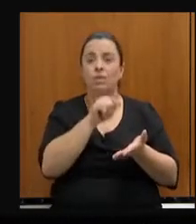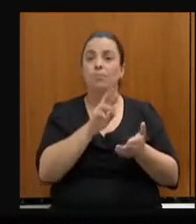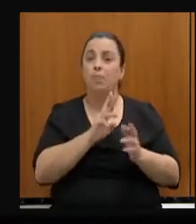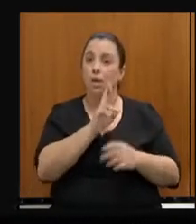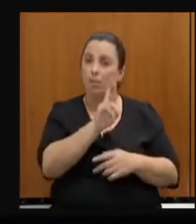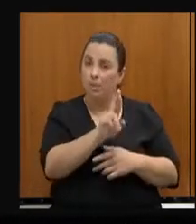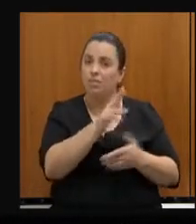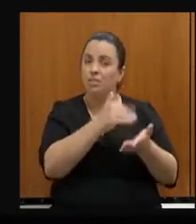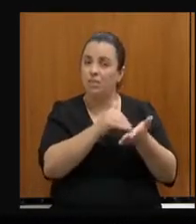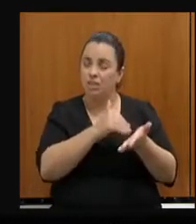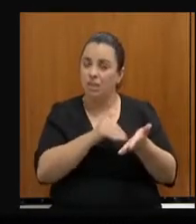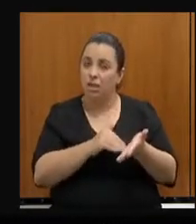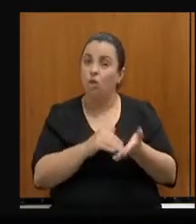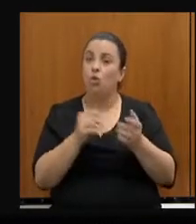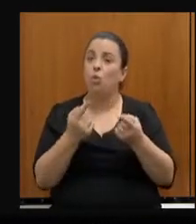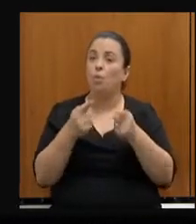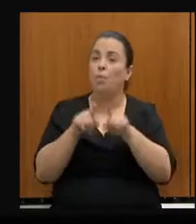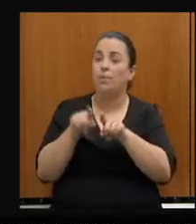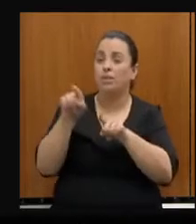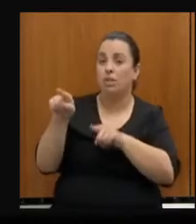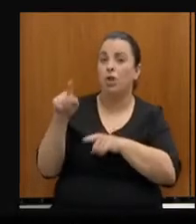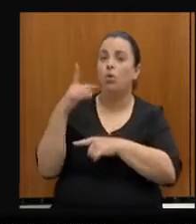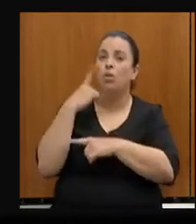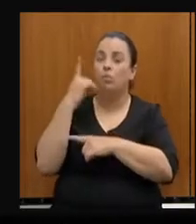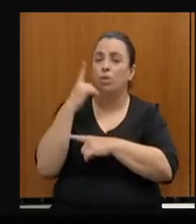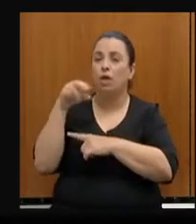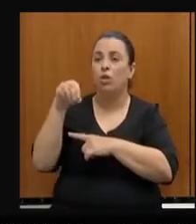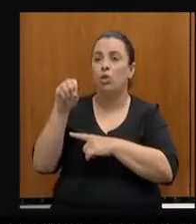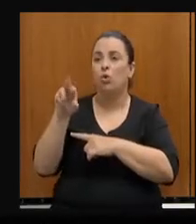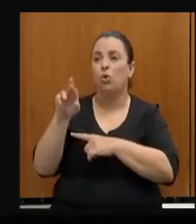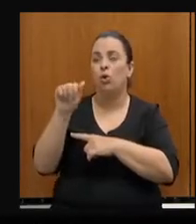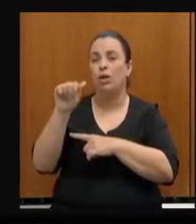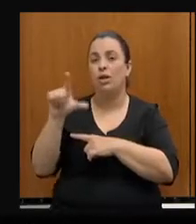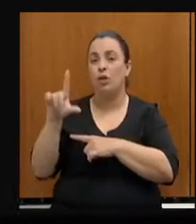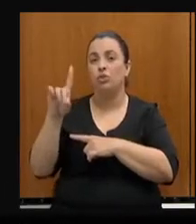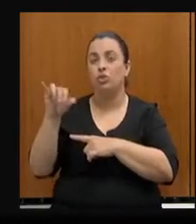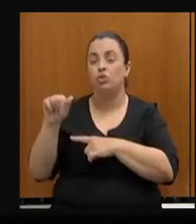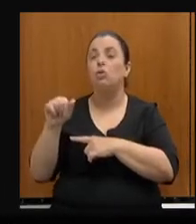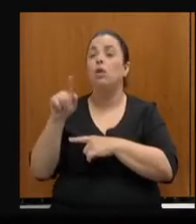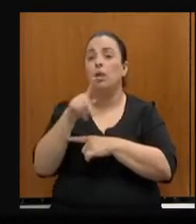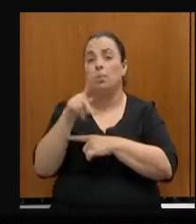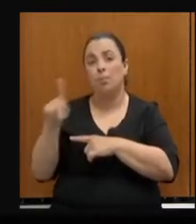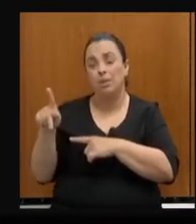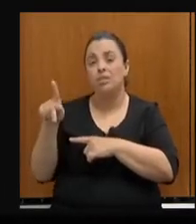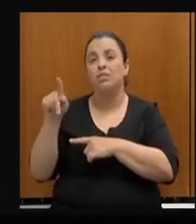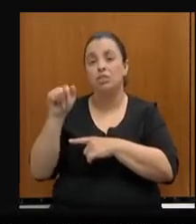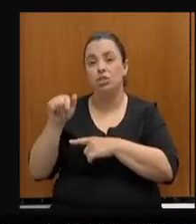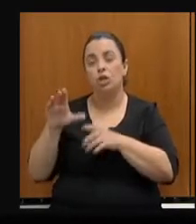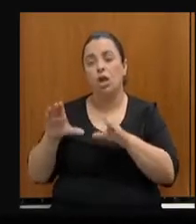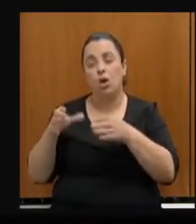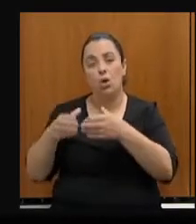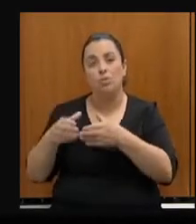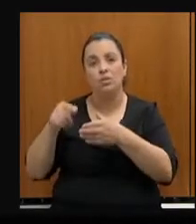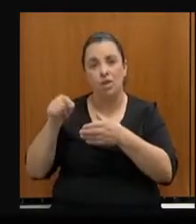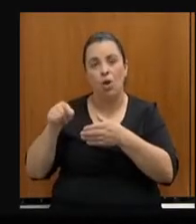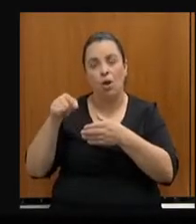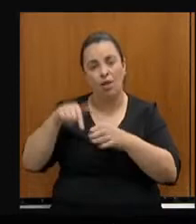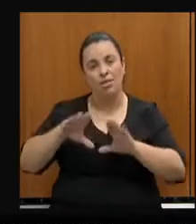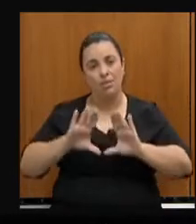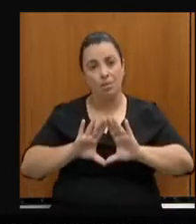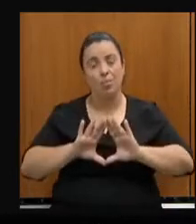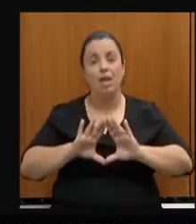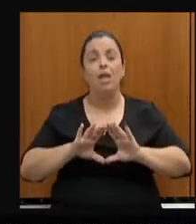marilles vamos com podem ser essa deve tá na lojinha que Preside a comissão de Meio Ambiente da casa para que pudesse voltar aqui algum repouso